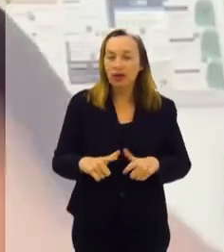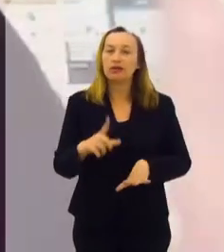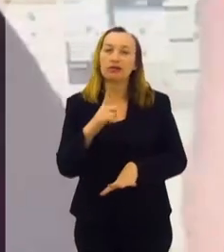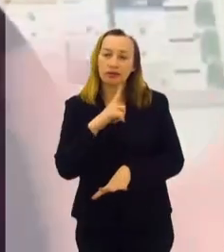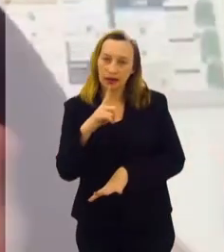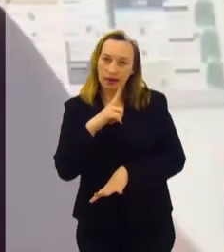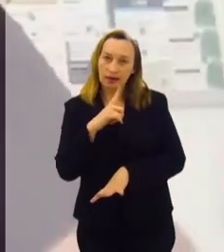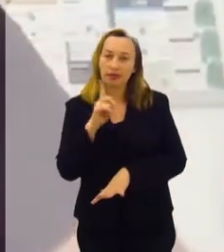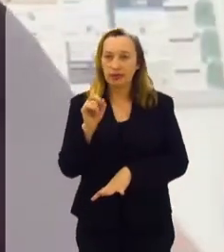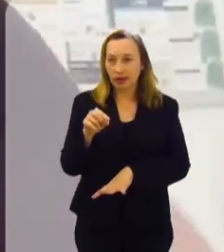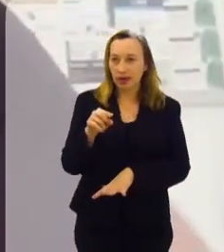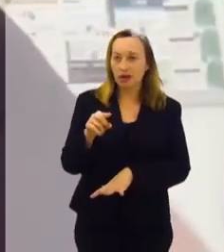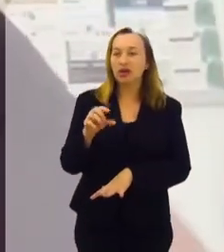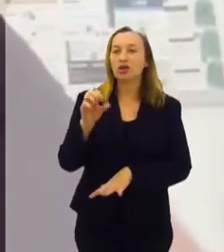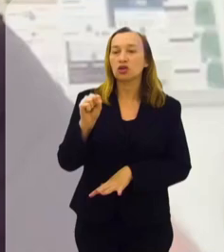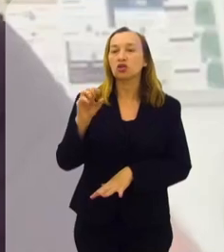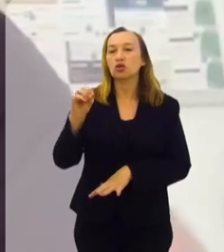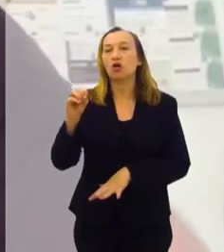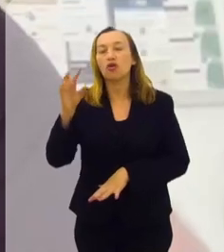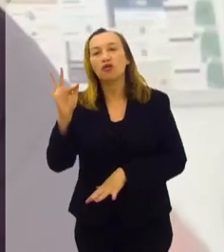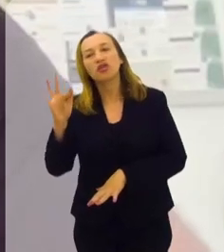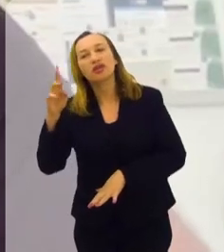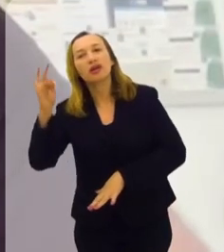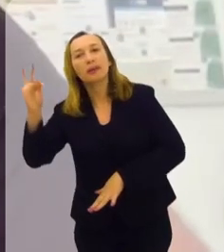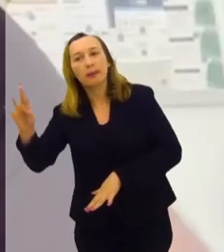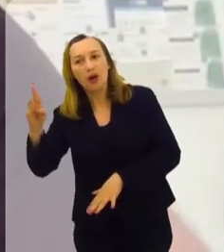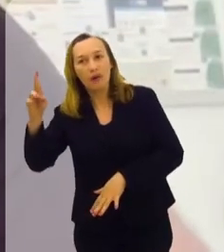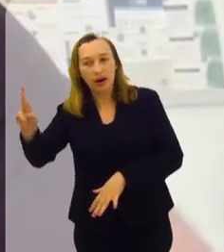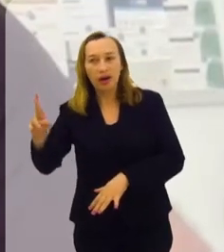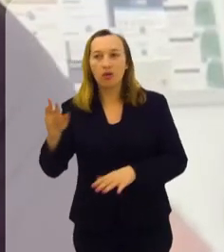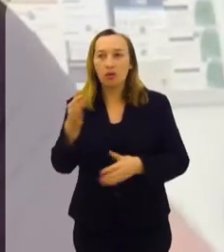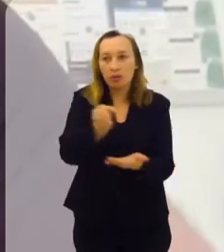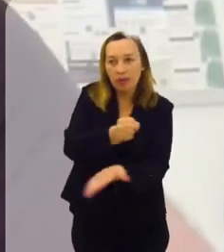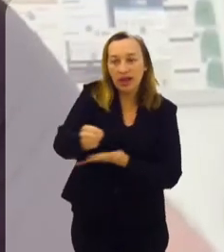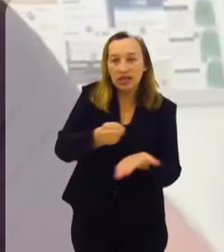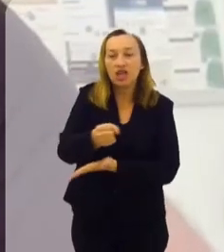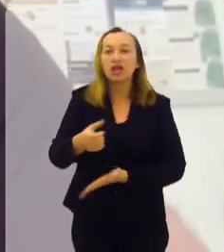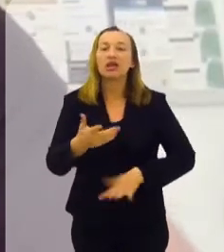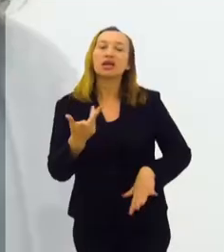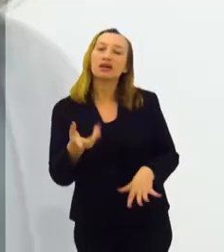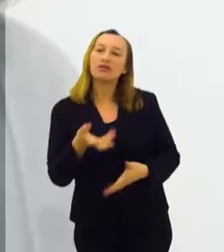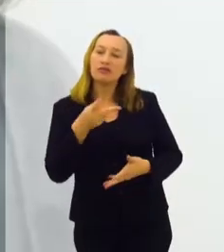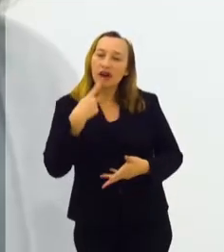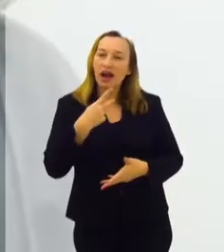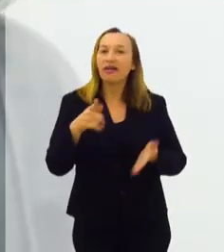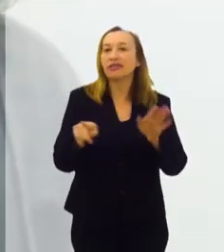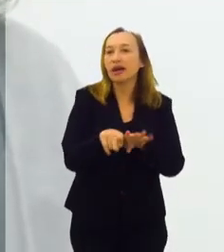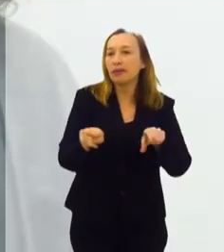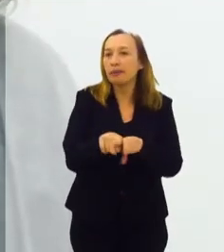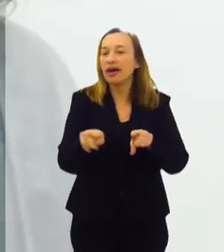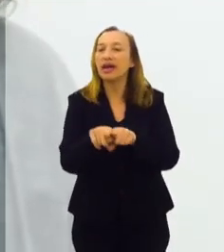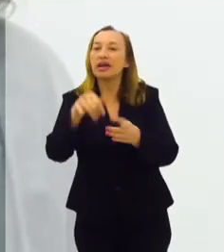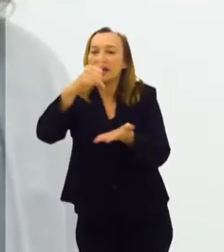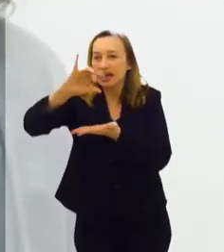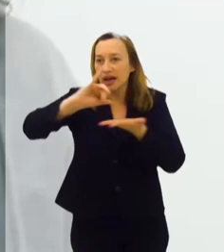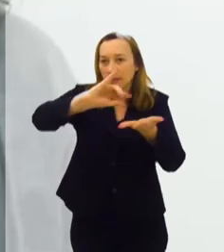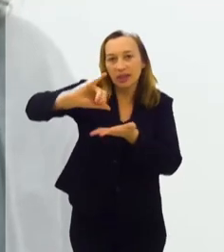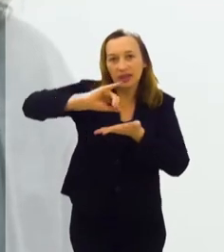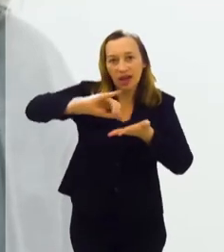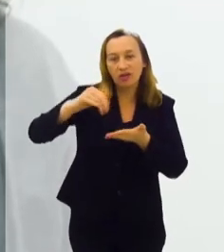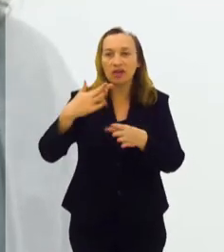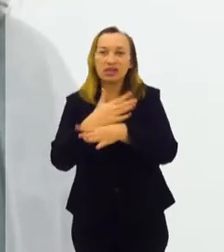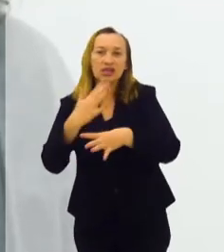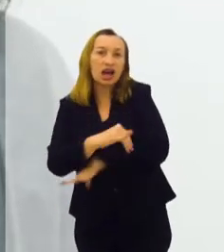território que tem, né, o soft power como base. E a gente costuma falar muito de capital